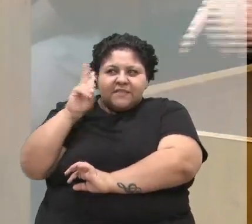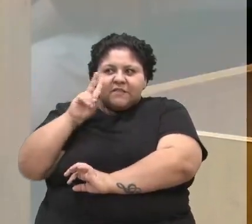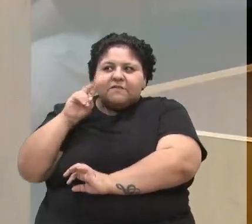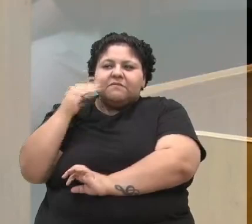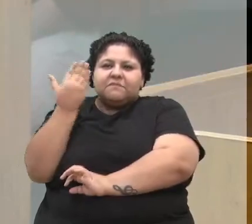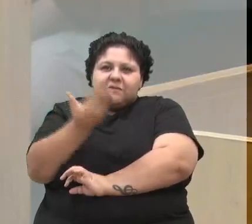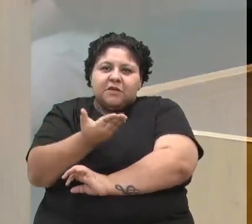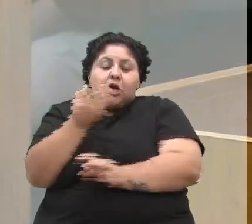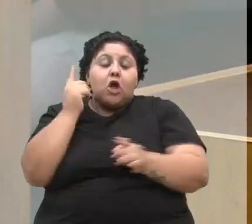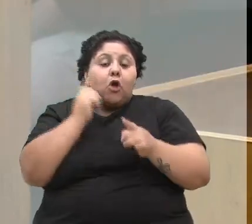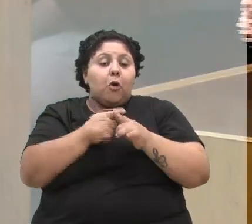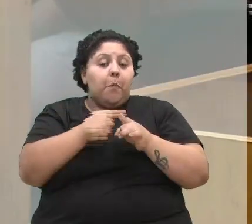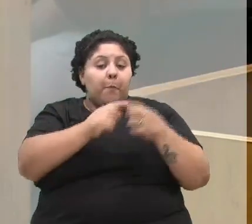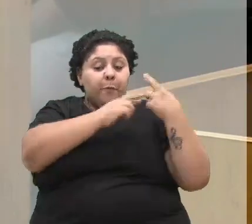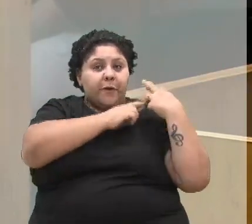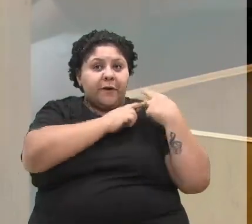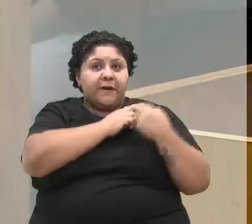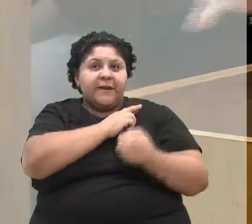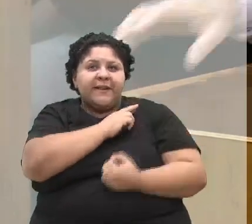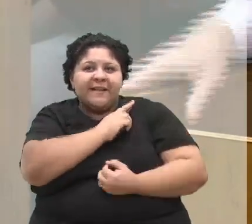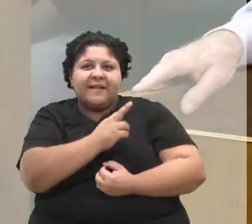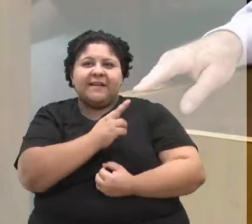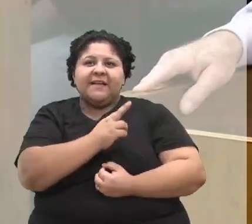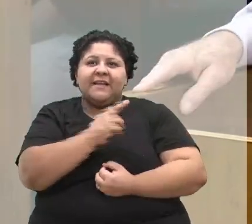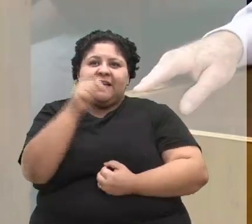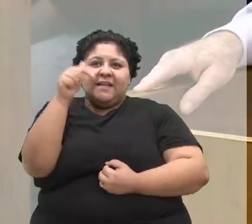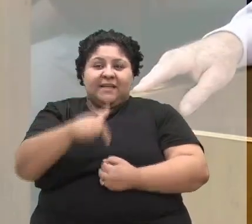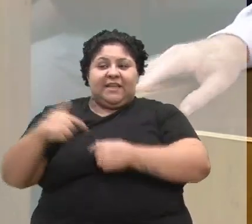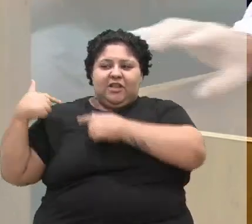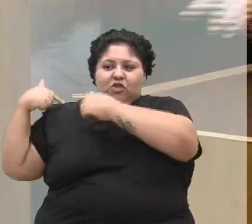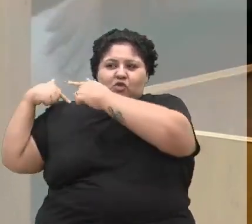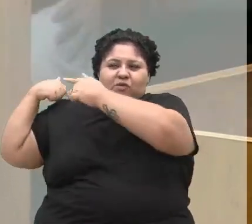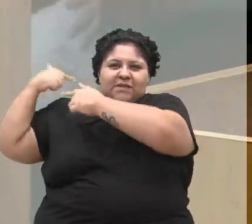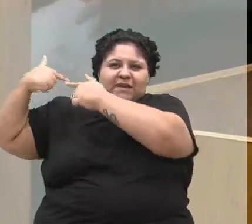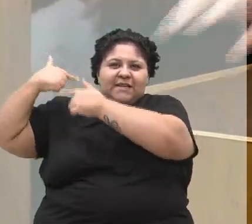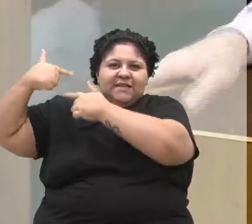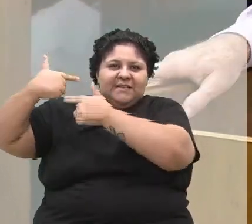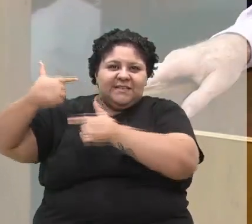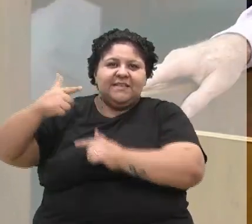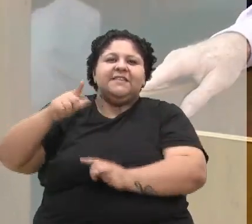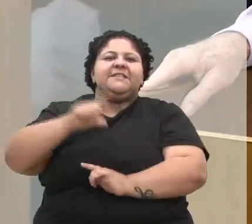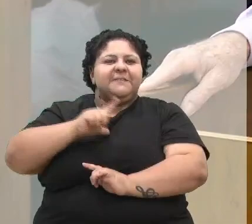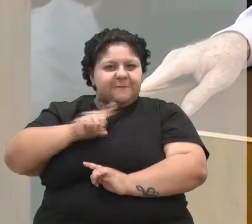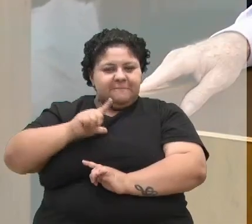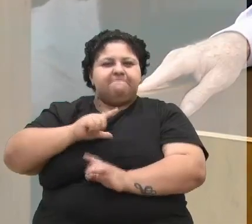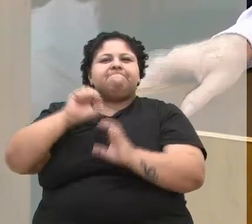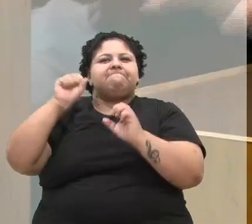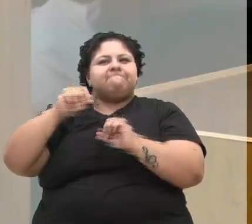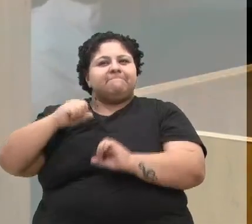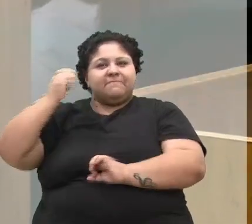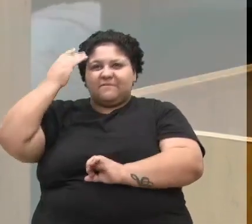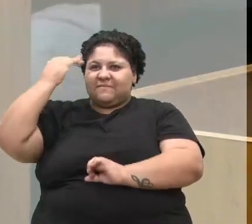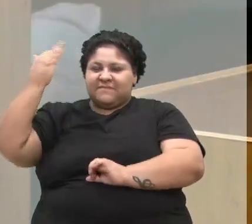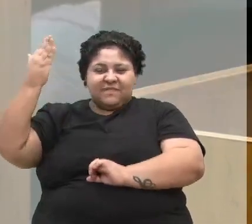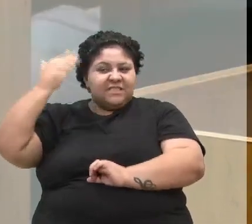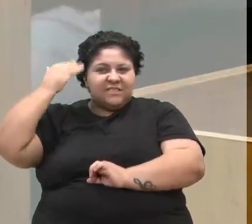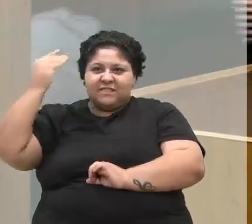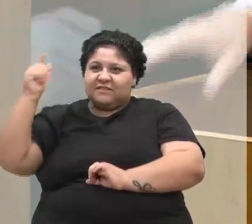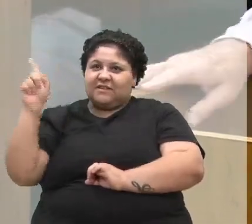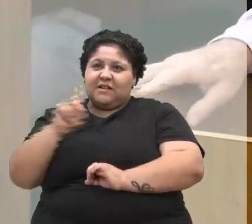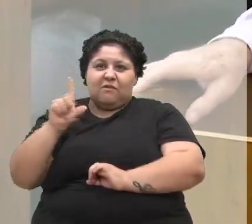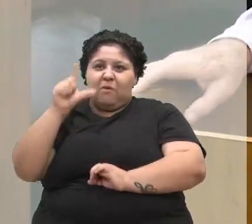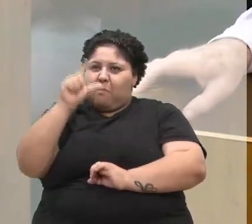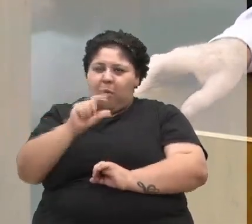por aquilo que vocês representam no tradicionalismo. E tenho certeza, esse sucesso não veio por